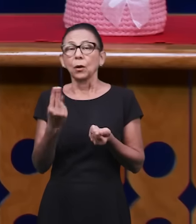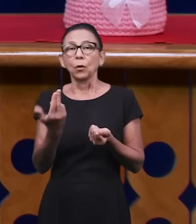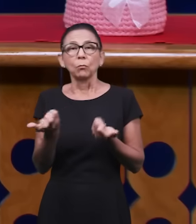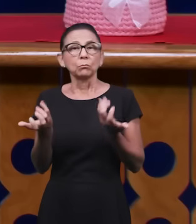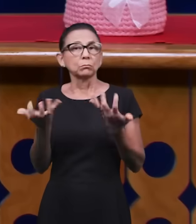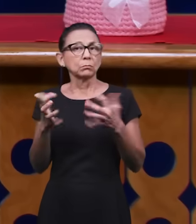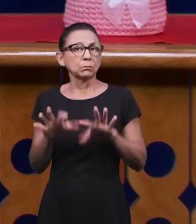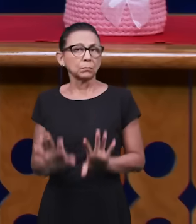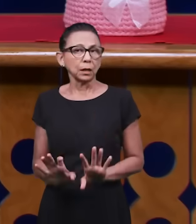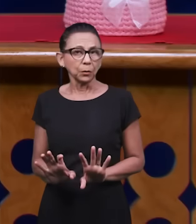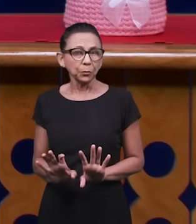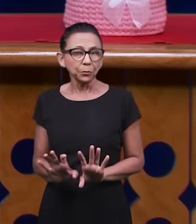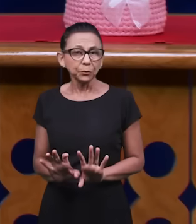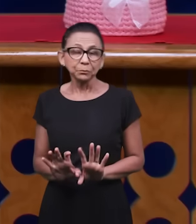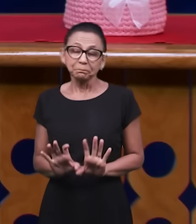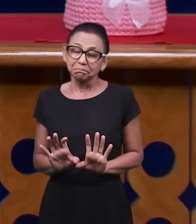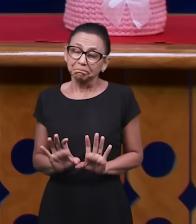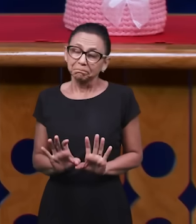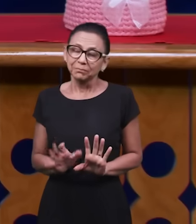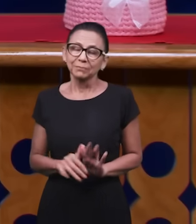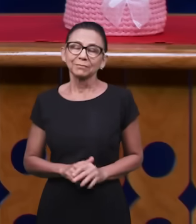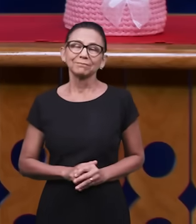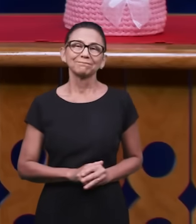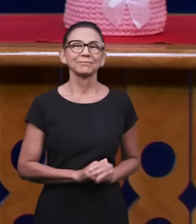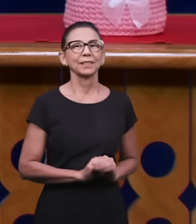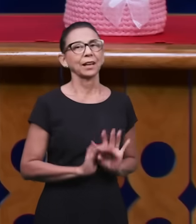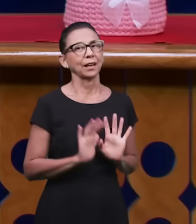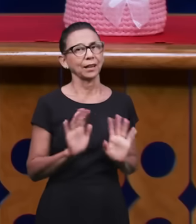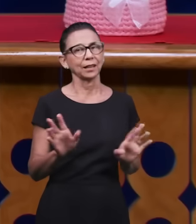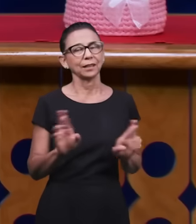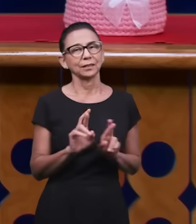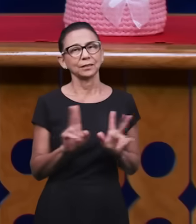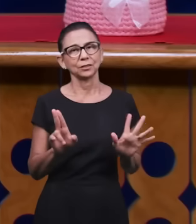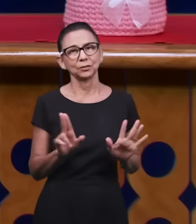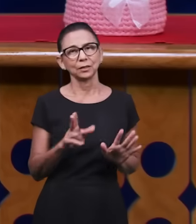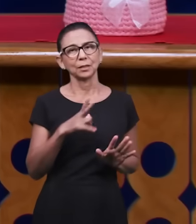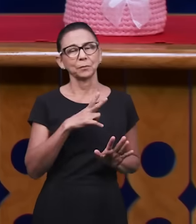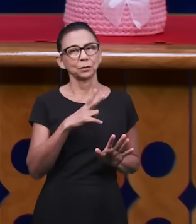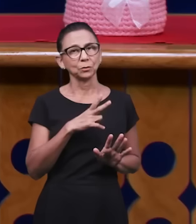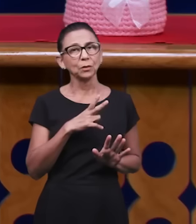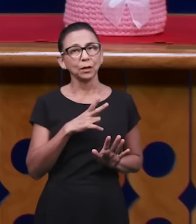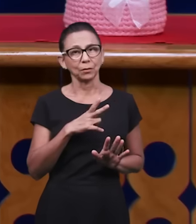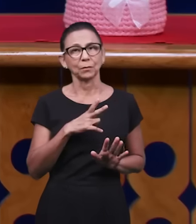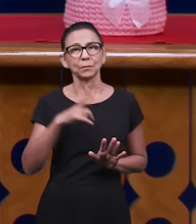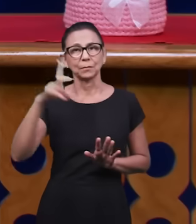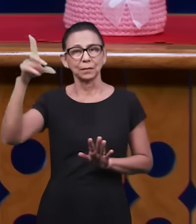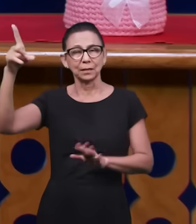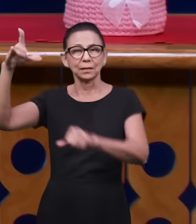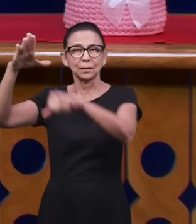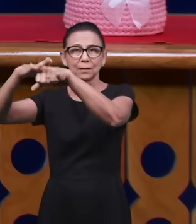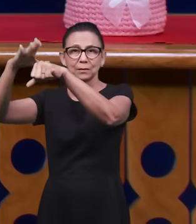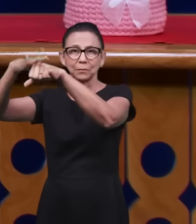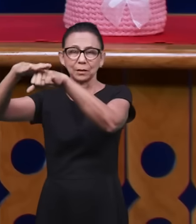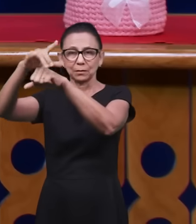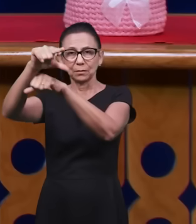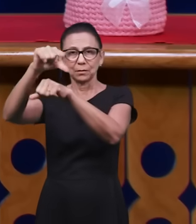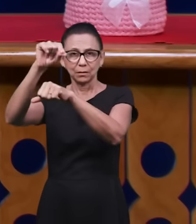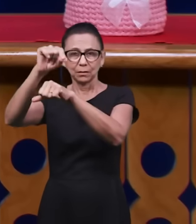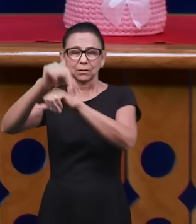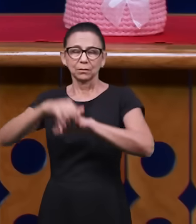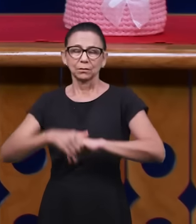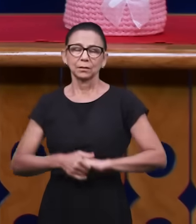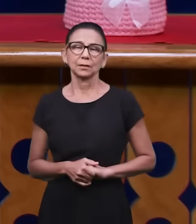consolidar essa eleição que Deus fez, já é uma outra coisa, mas Ele que nos escolheu para